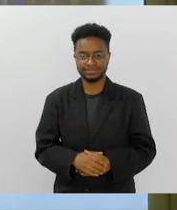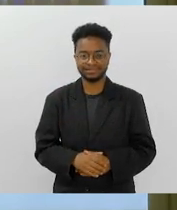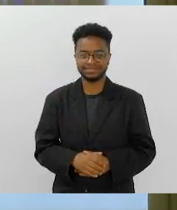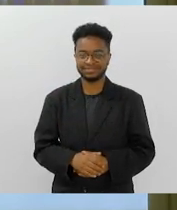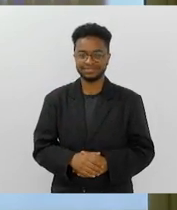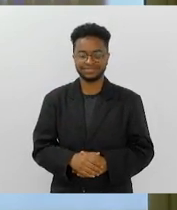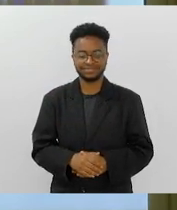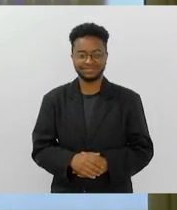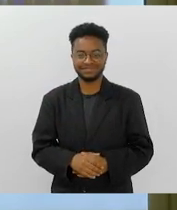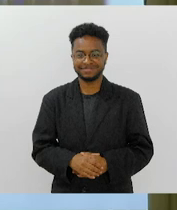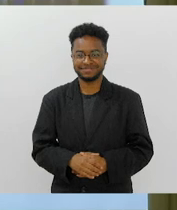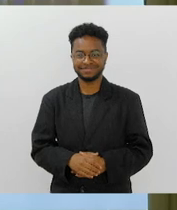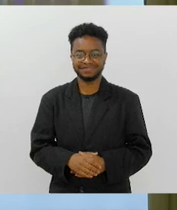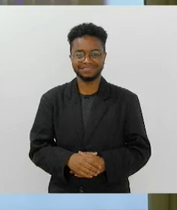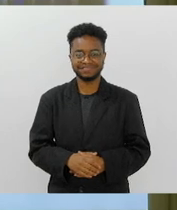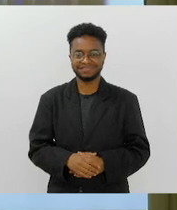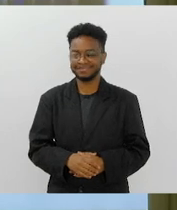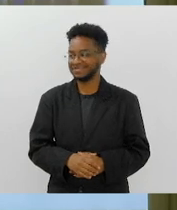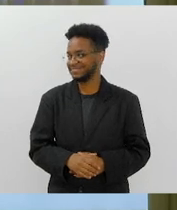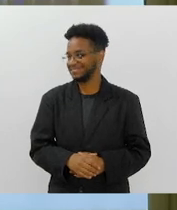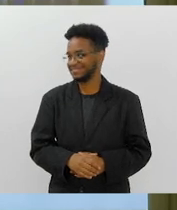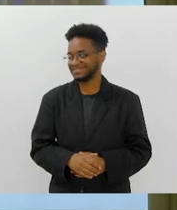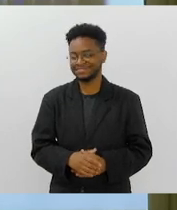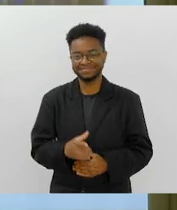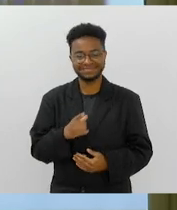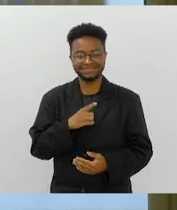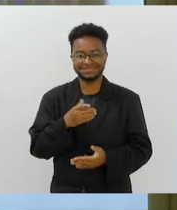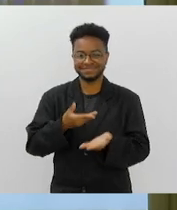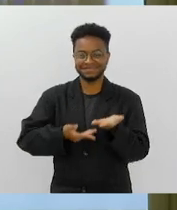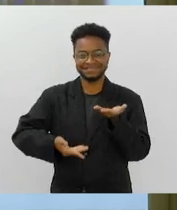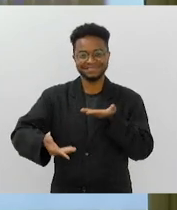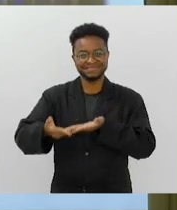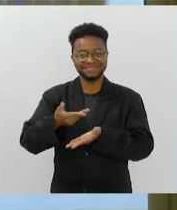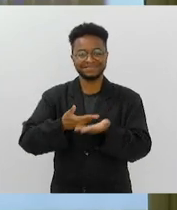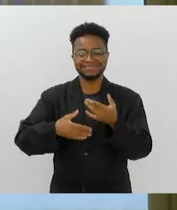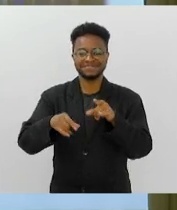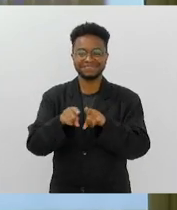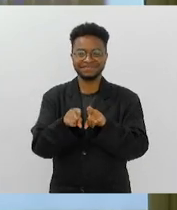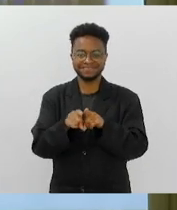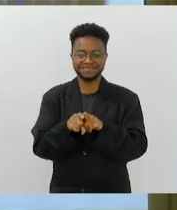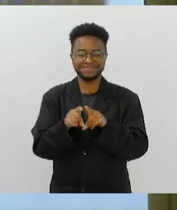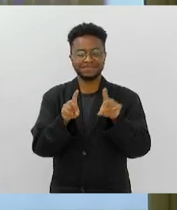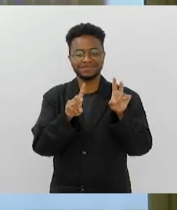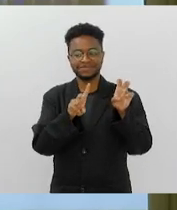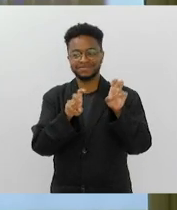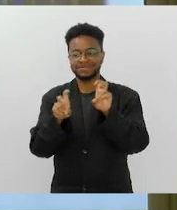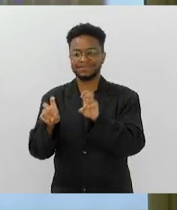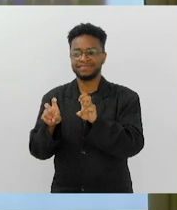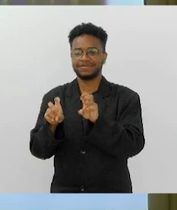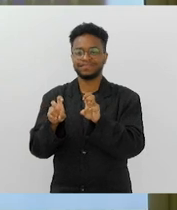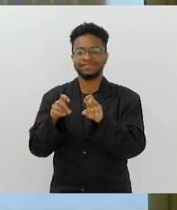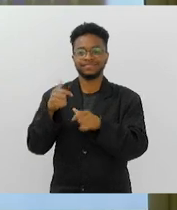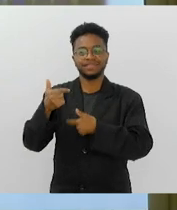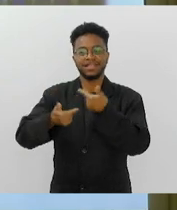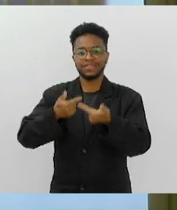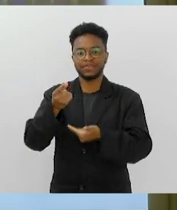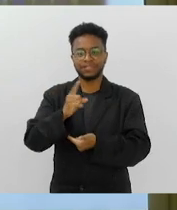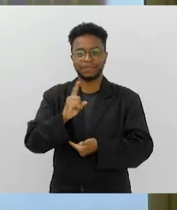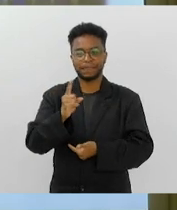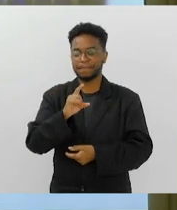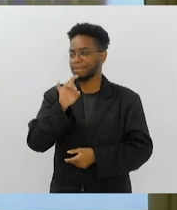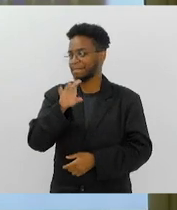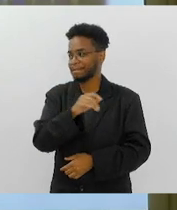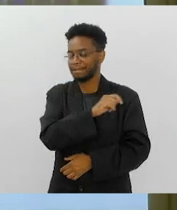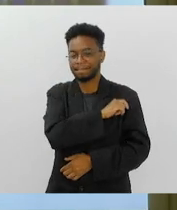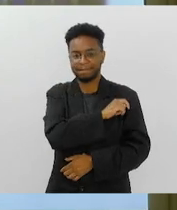Além da questão da integração e também dessa questão de não trabalhar somente o aluno, que foi algo que